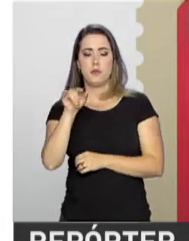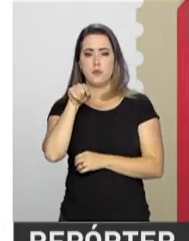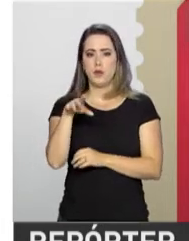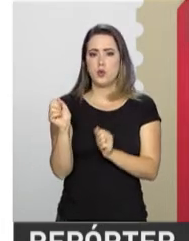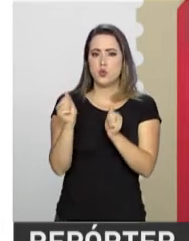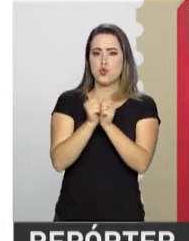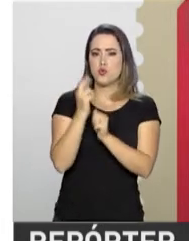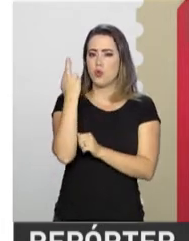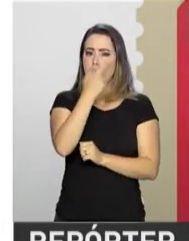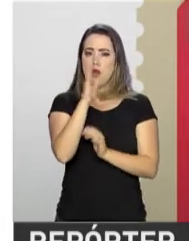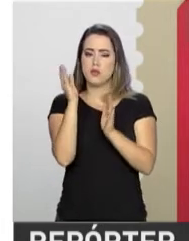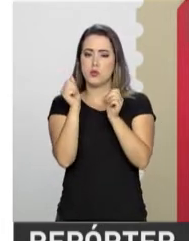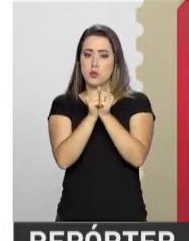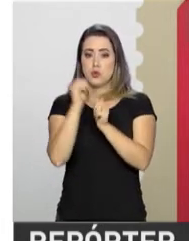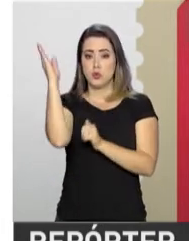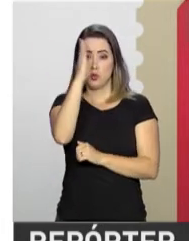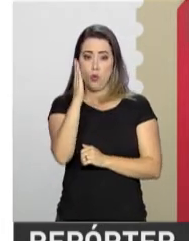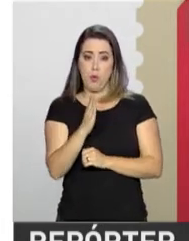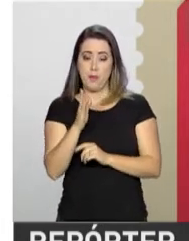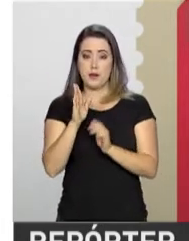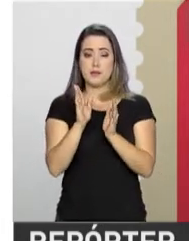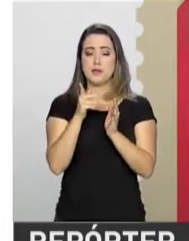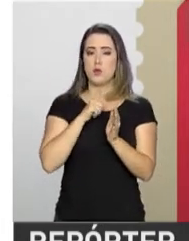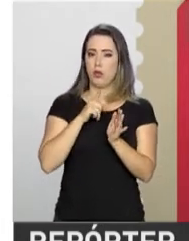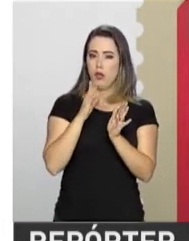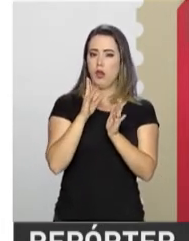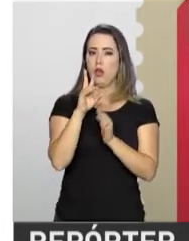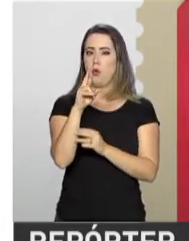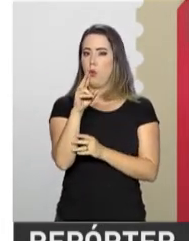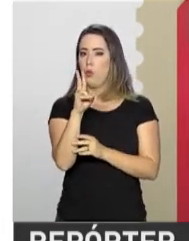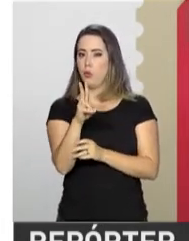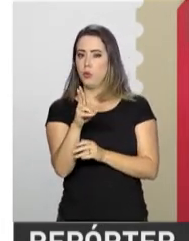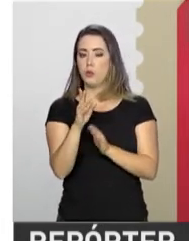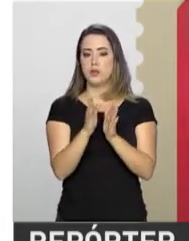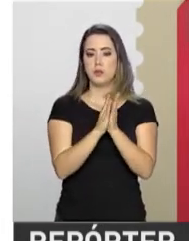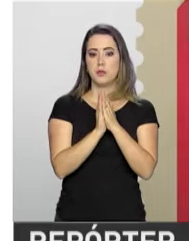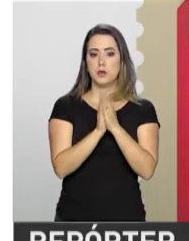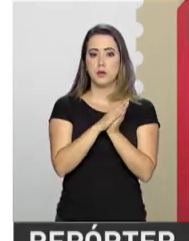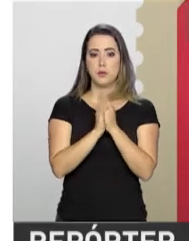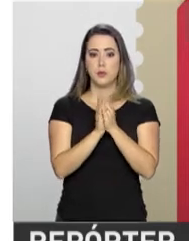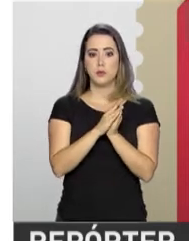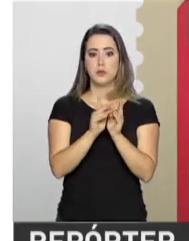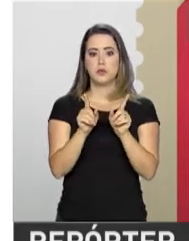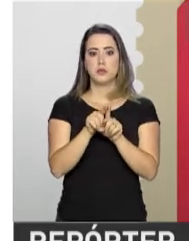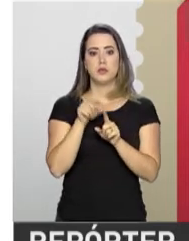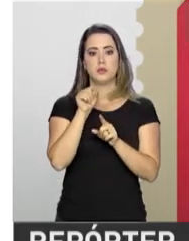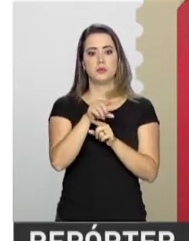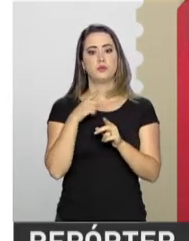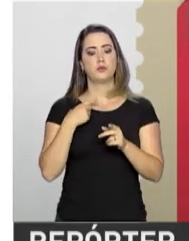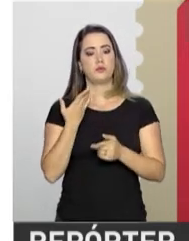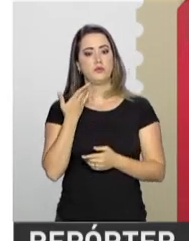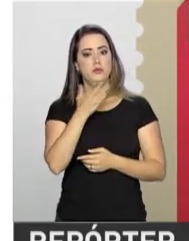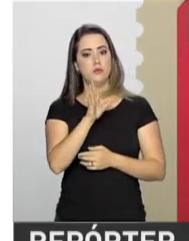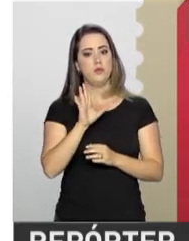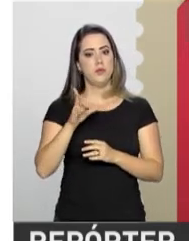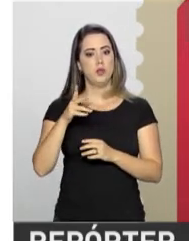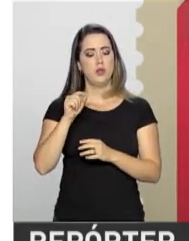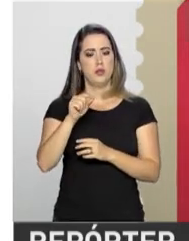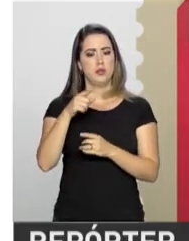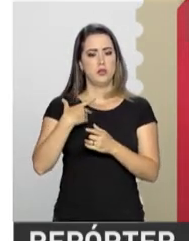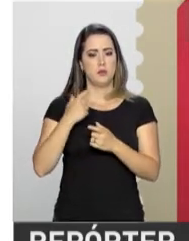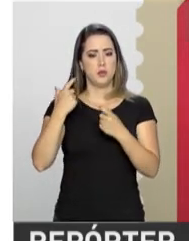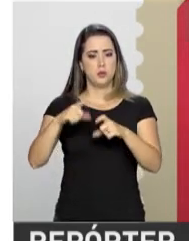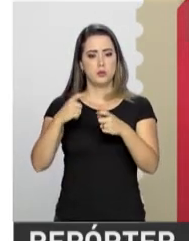rússia como as letras rua a boneca matrioska ea nave que representa a conquista espacial pelo povo russo com